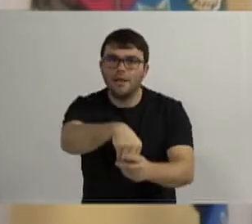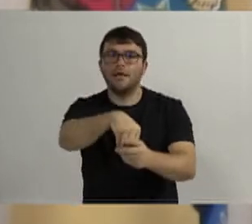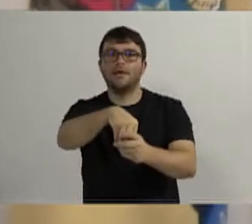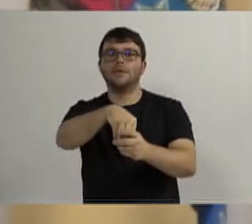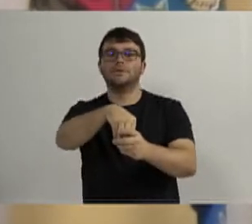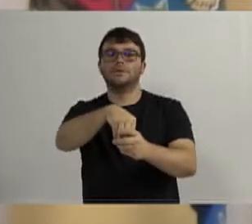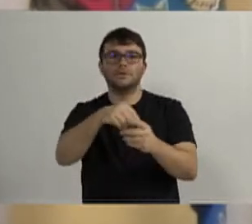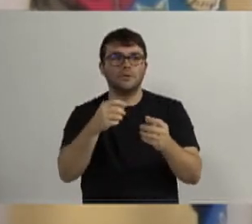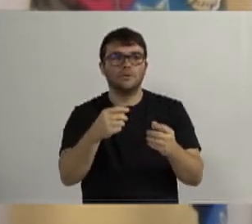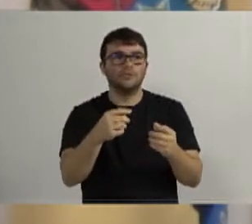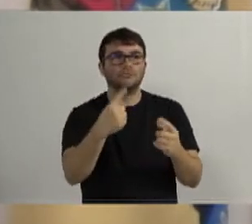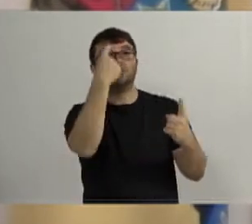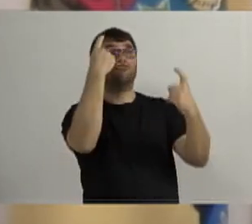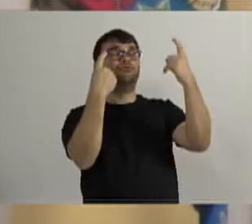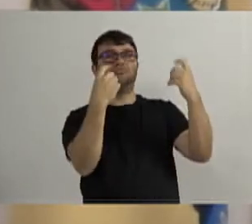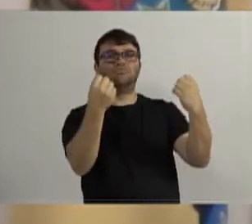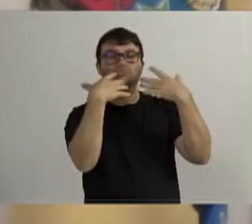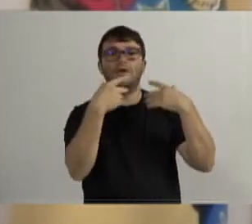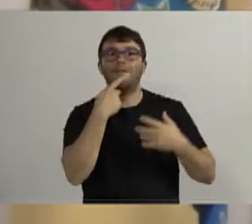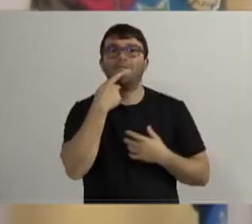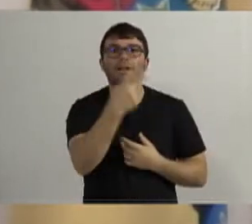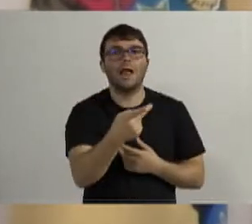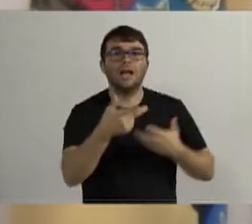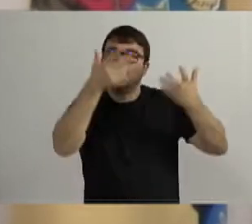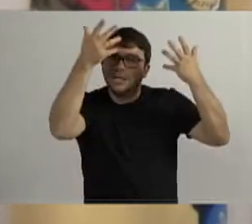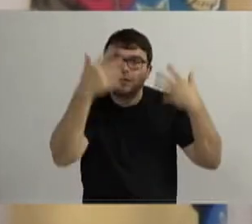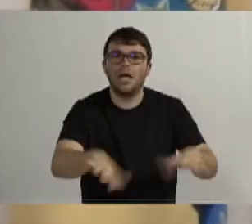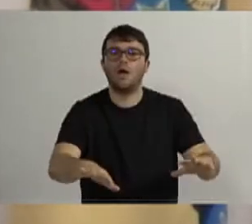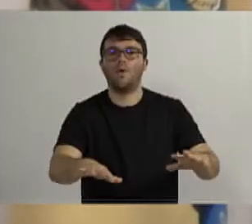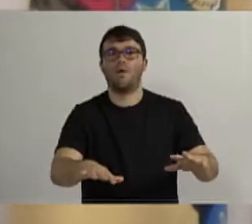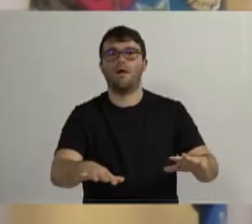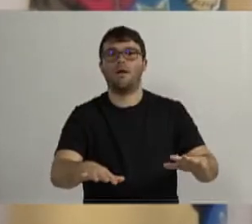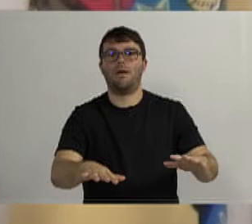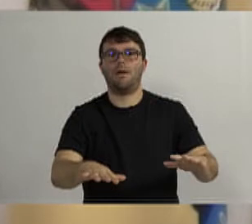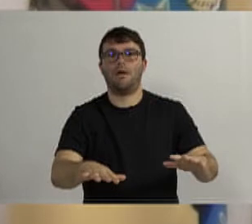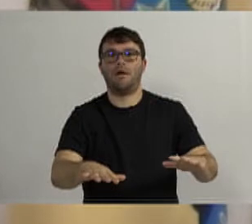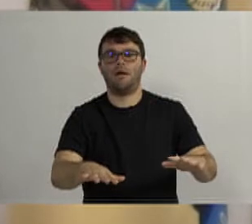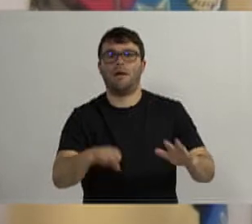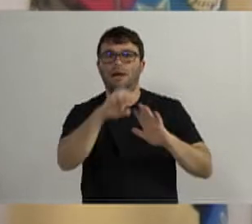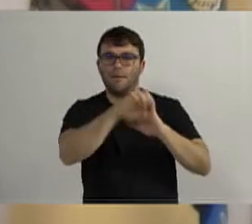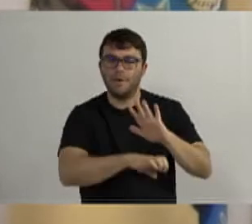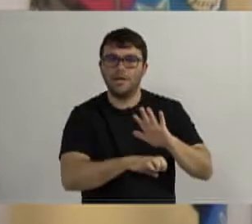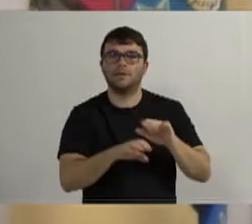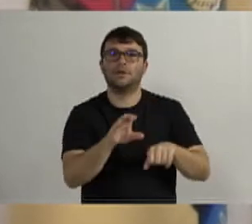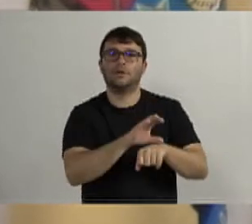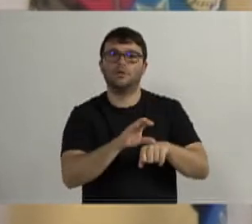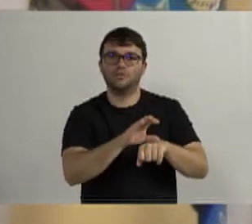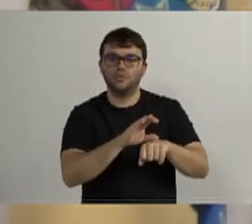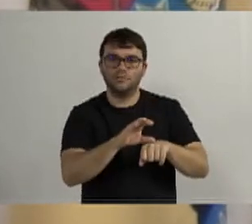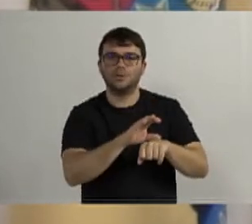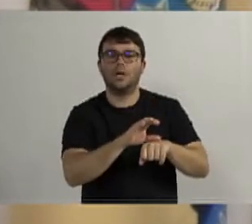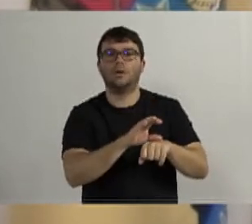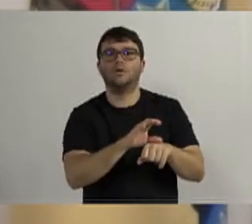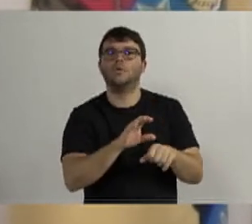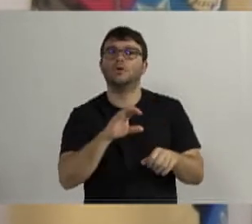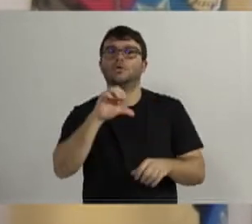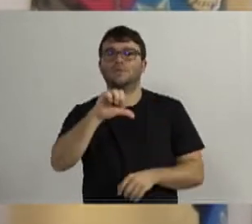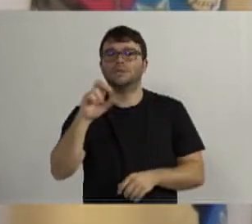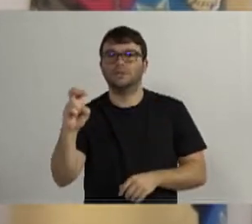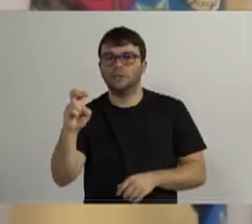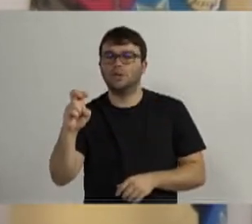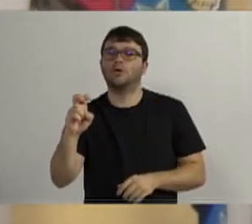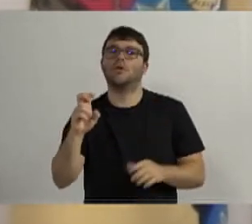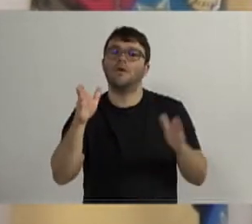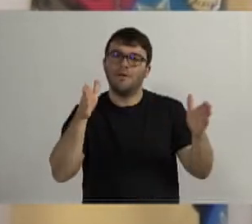para dizer que não aceitaríamos não queríamos aceitar a emenda constitucional 95 que congela por